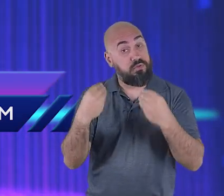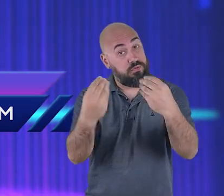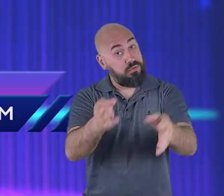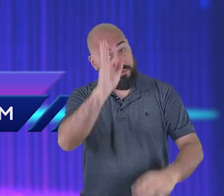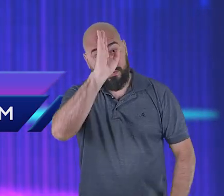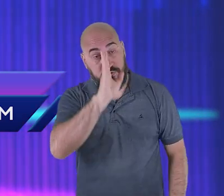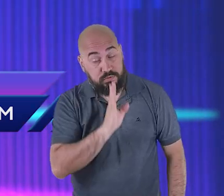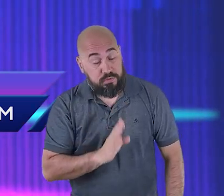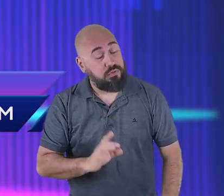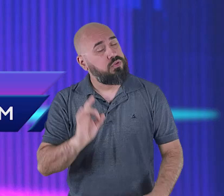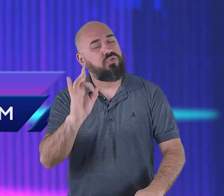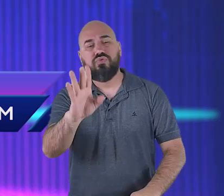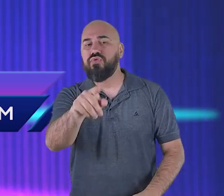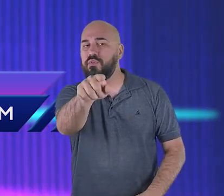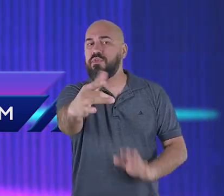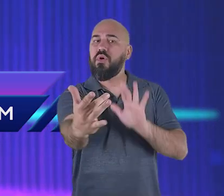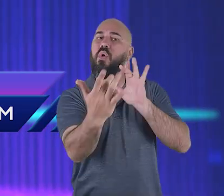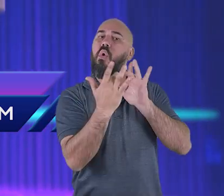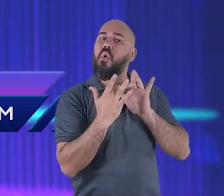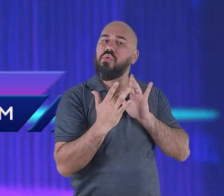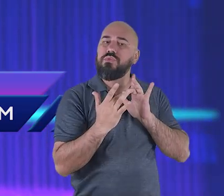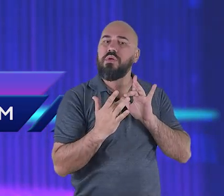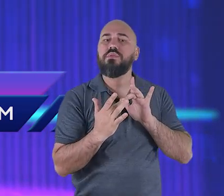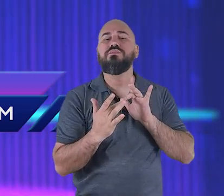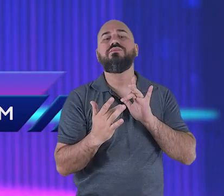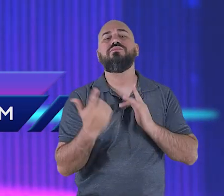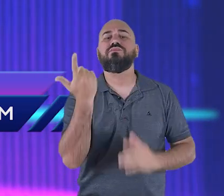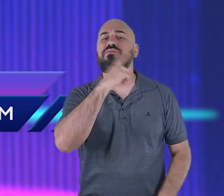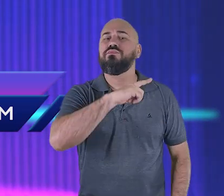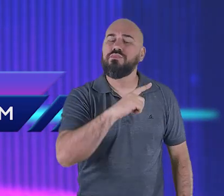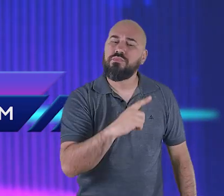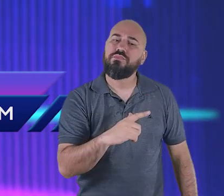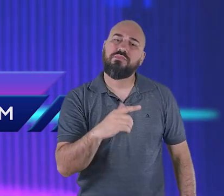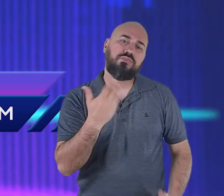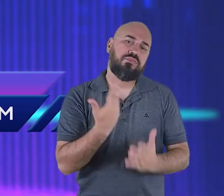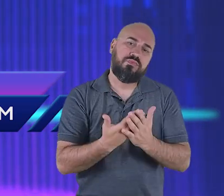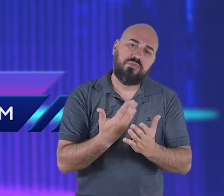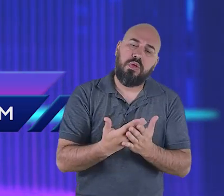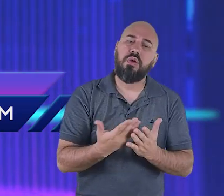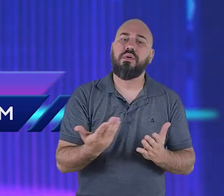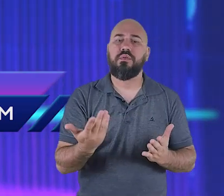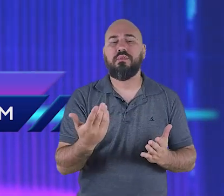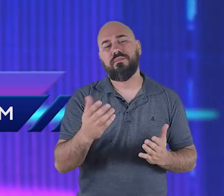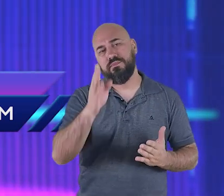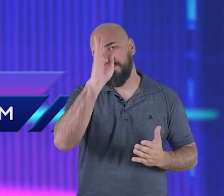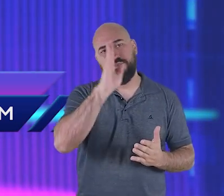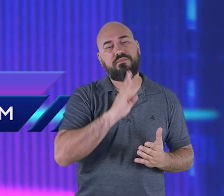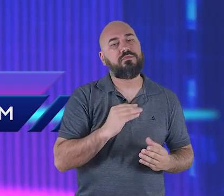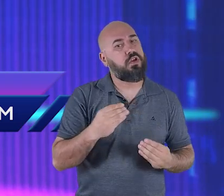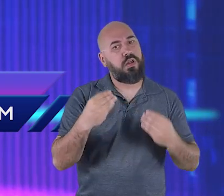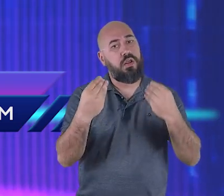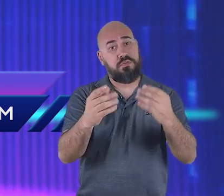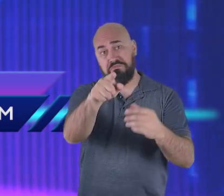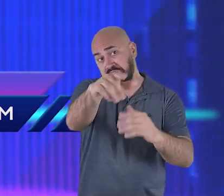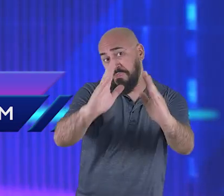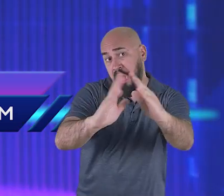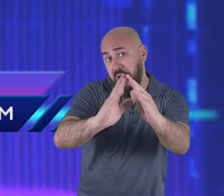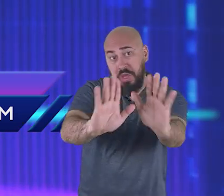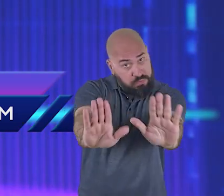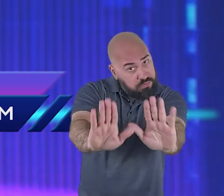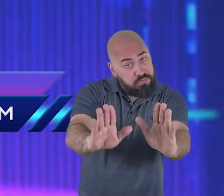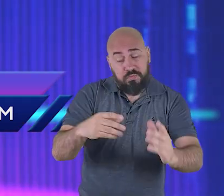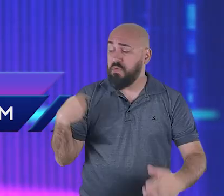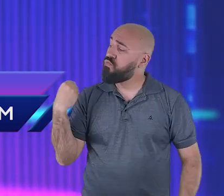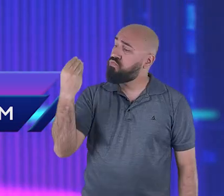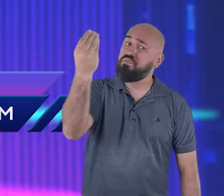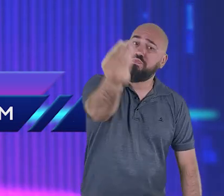aí na sua casa. É só você fazer contato conosco, ser aluno da escola bíblica e nós vamos te enviar isso aqui. Você vai receber aí no conforto da sua casa, para